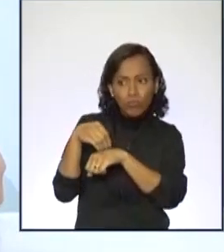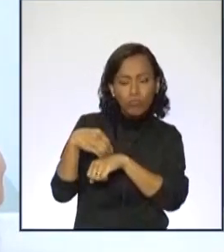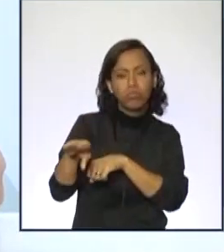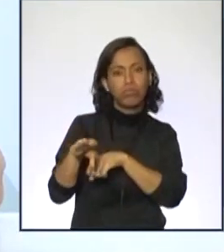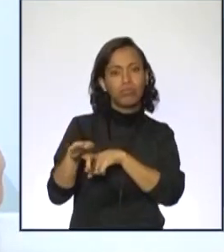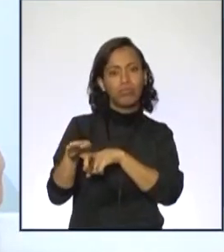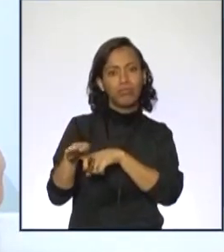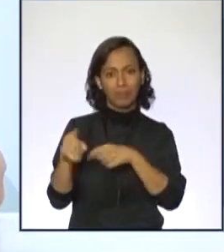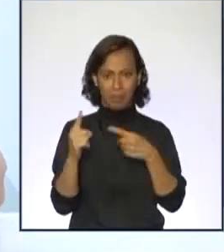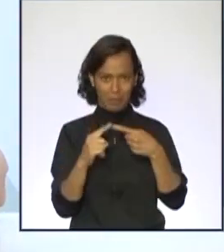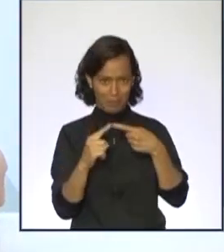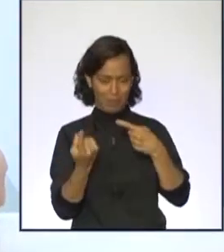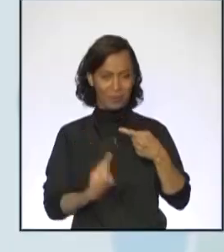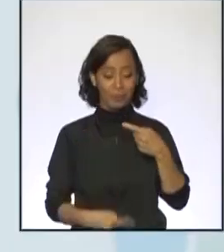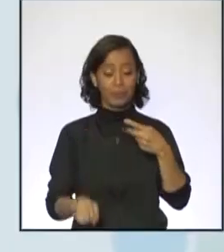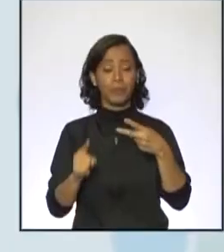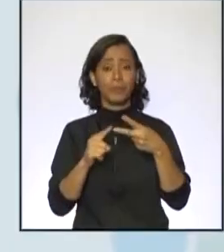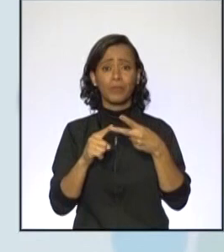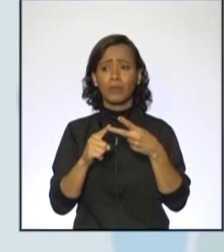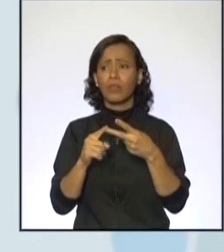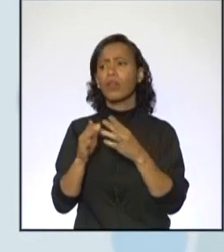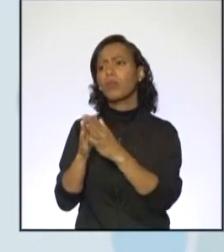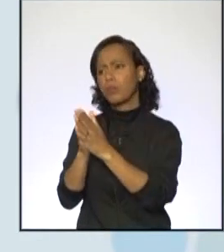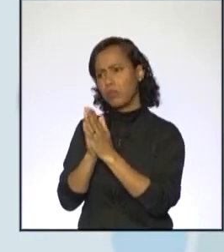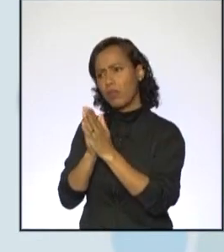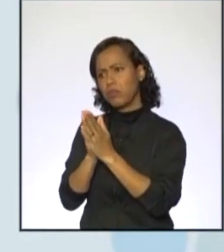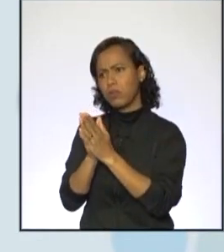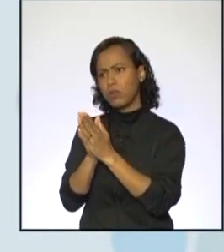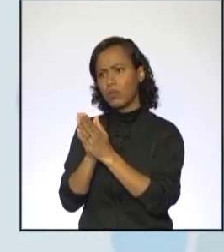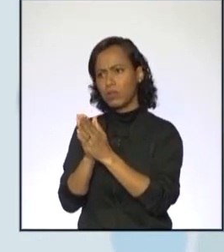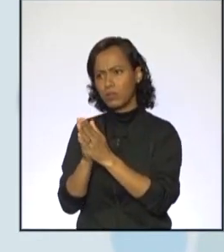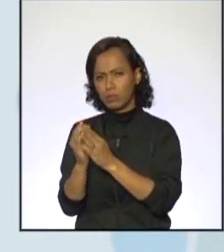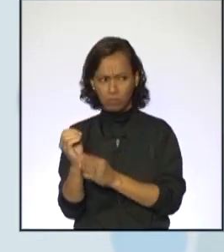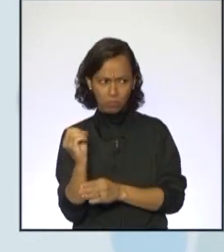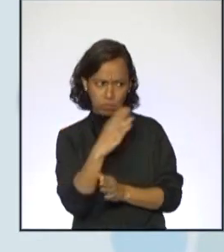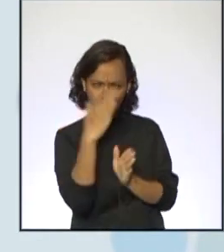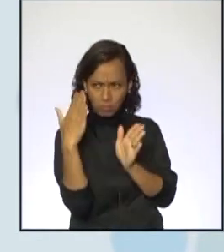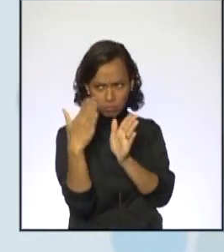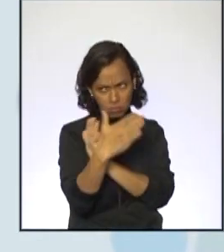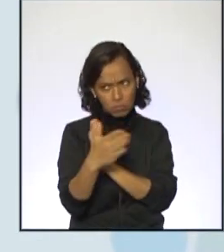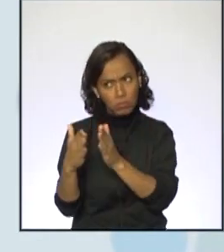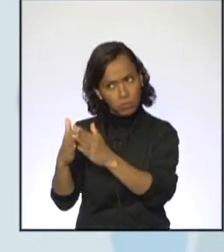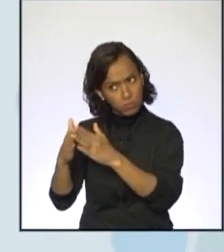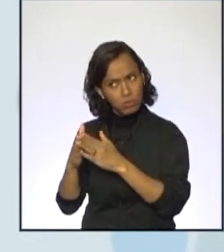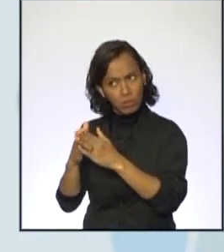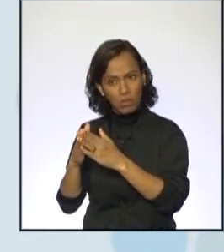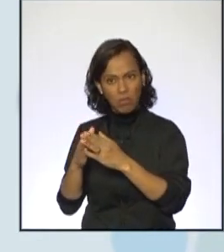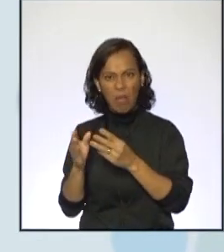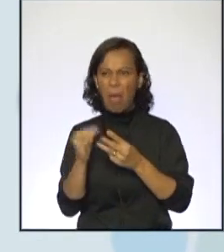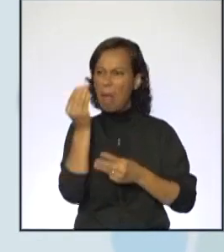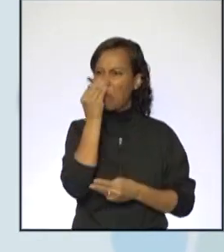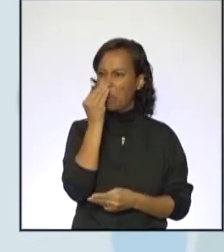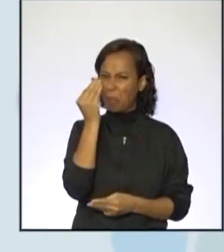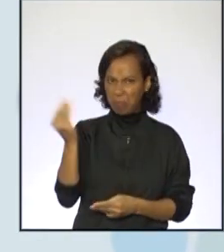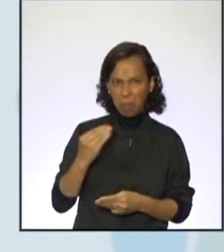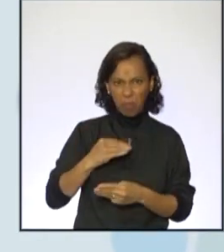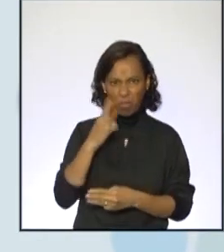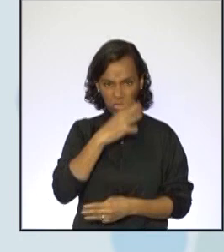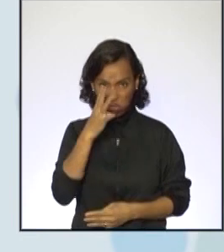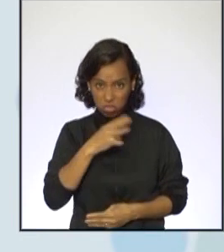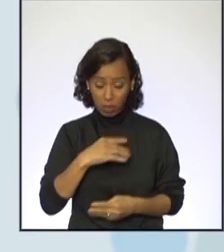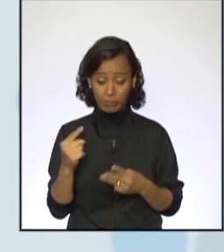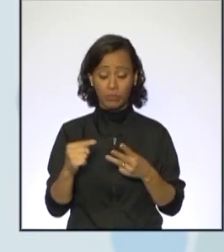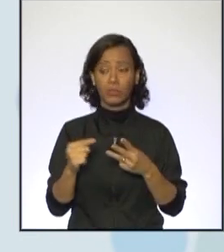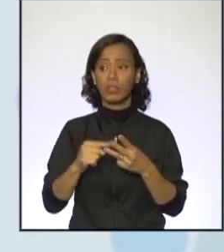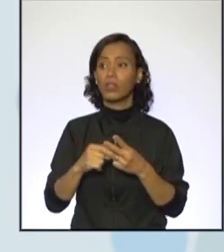tá? Depois, convidar a se retirar e depois ser retirado, caso ele se recuse, é o terceiro